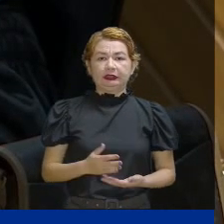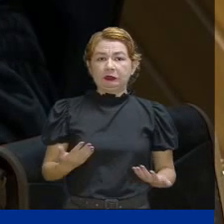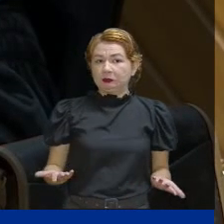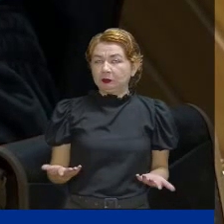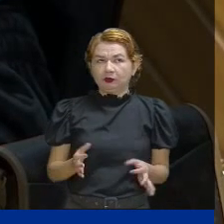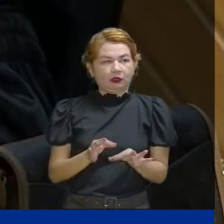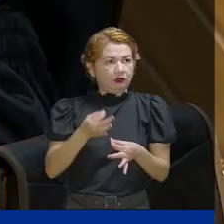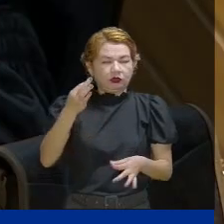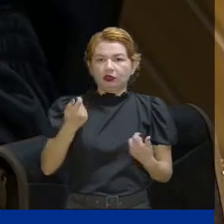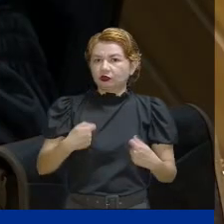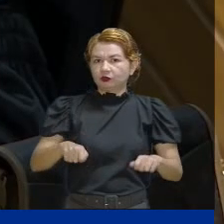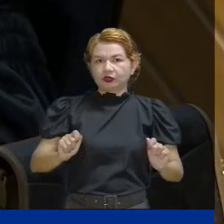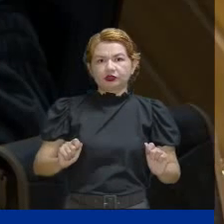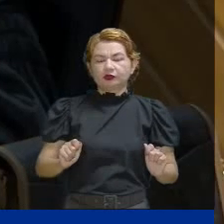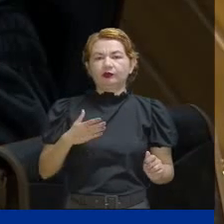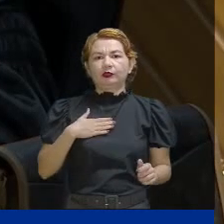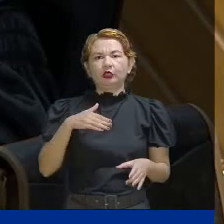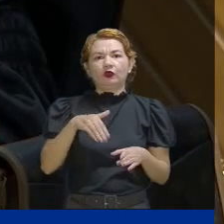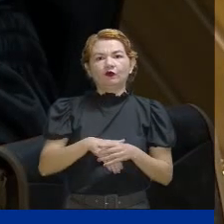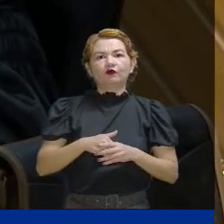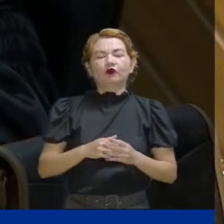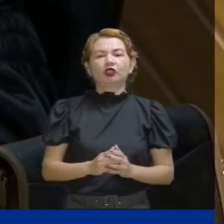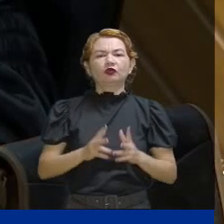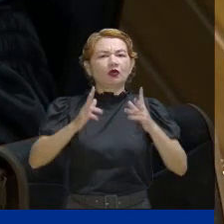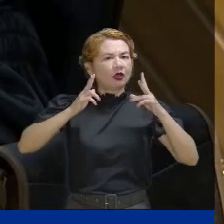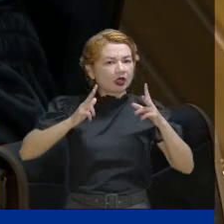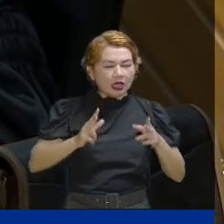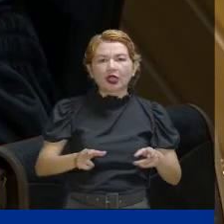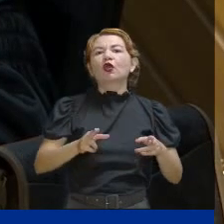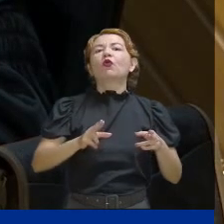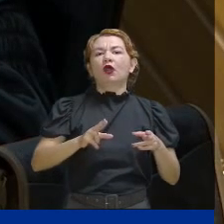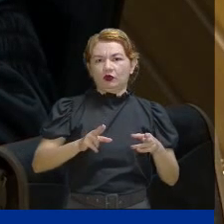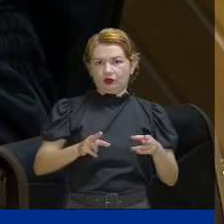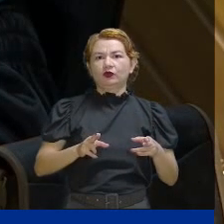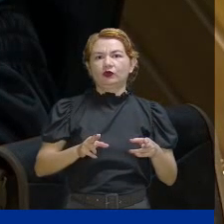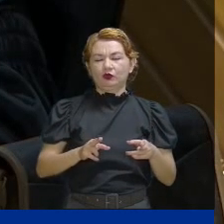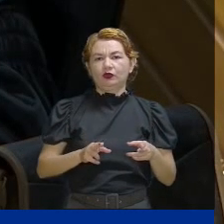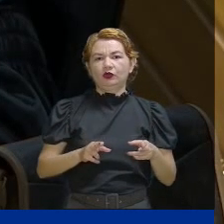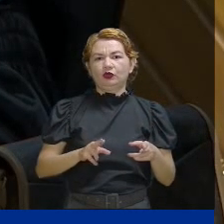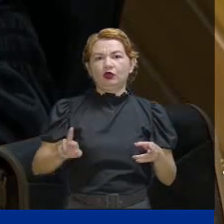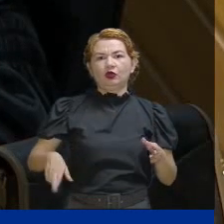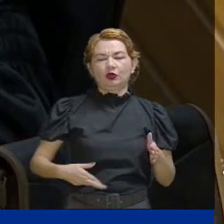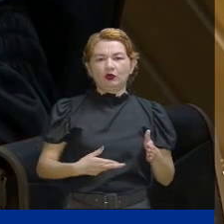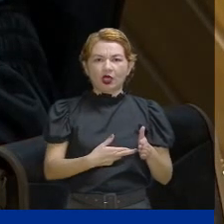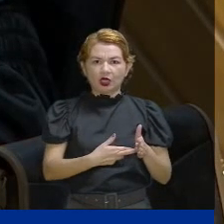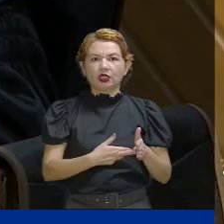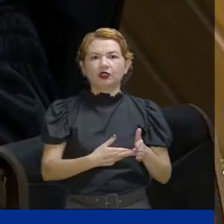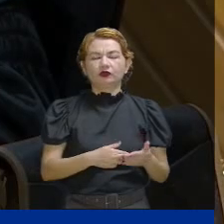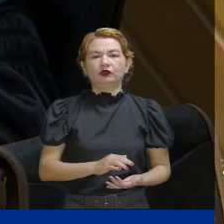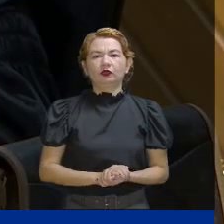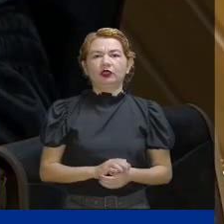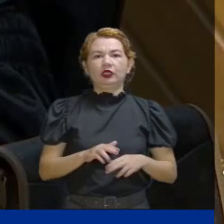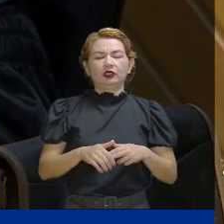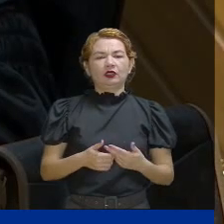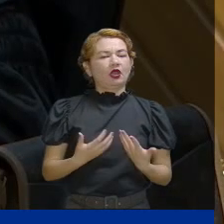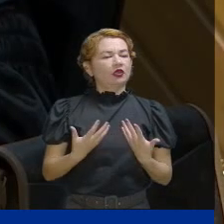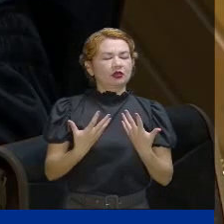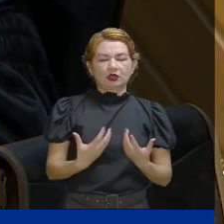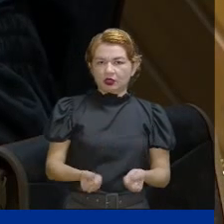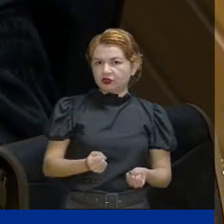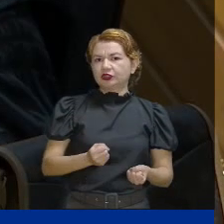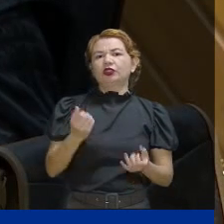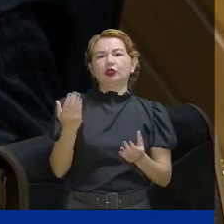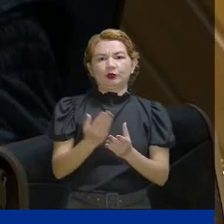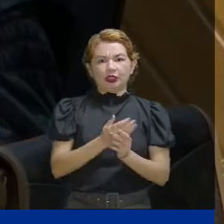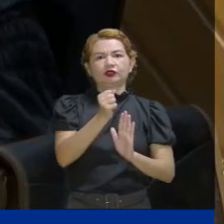mais delongas, meu voto é acompanhando integralmente o voto do relator pela rejeição